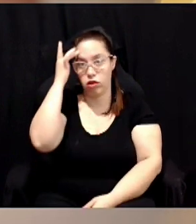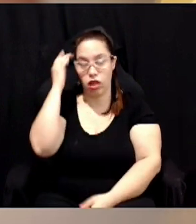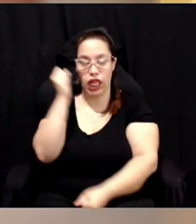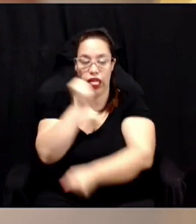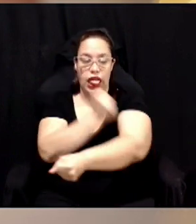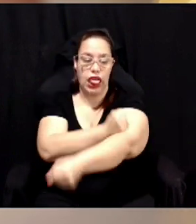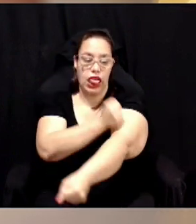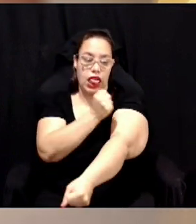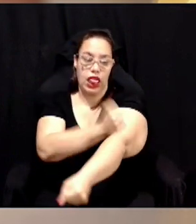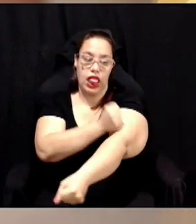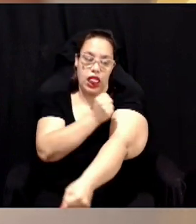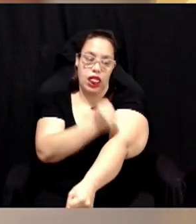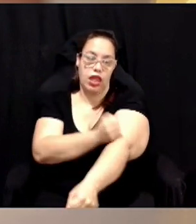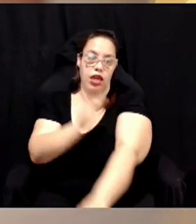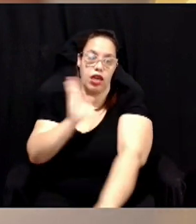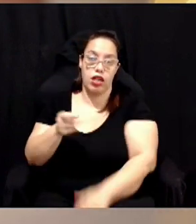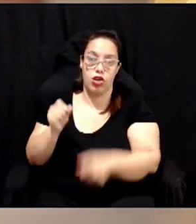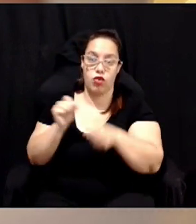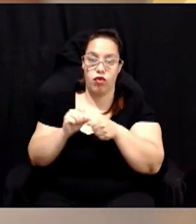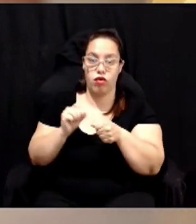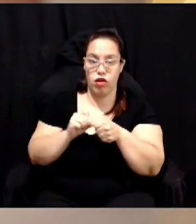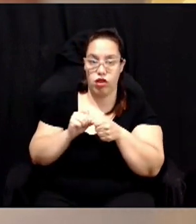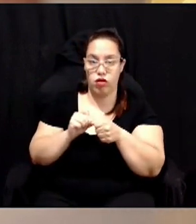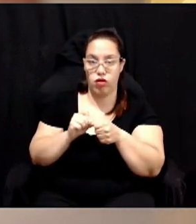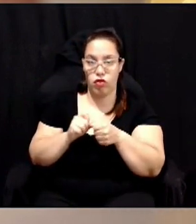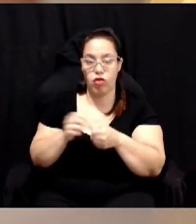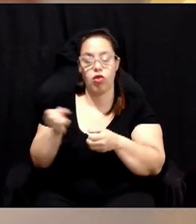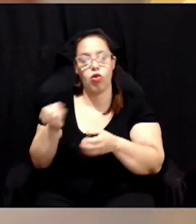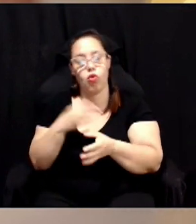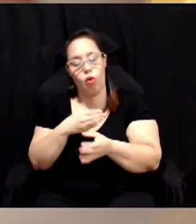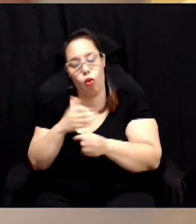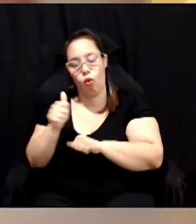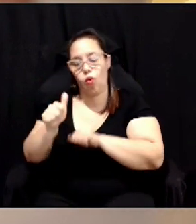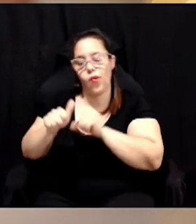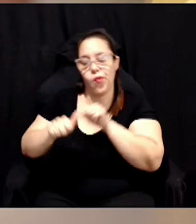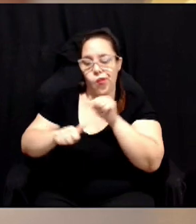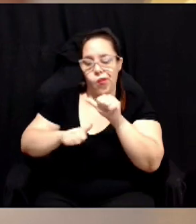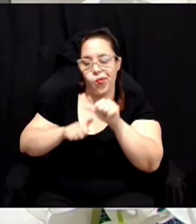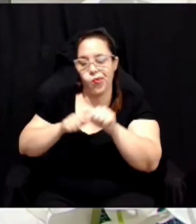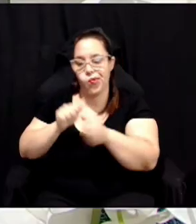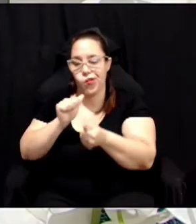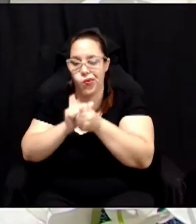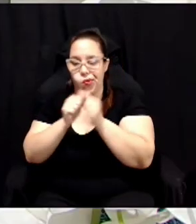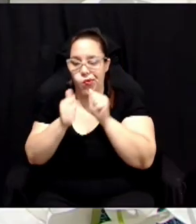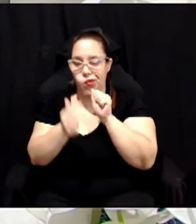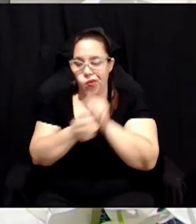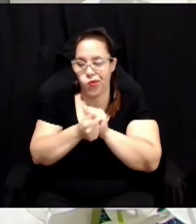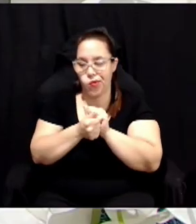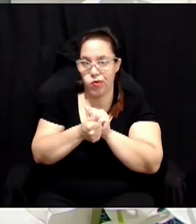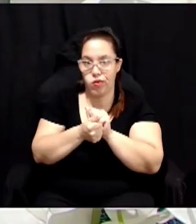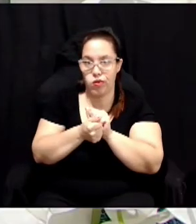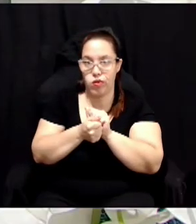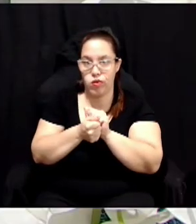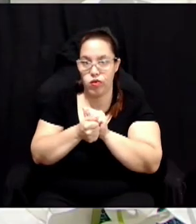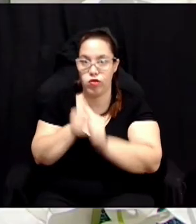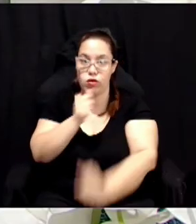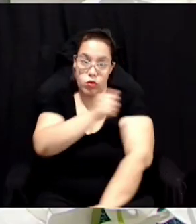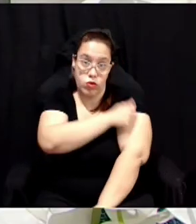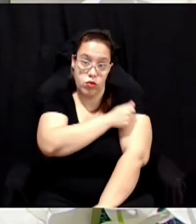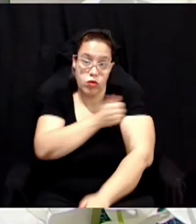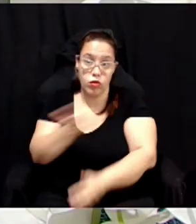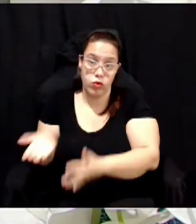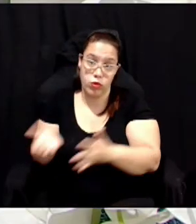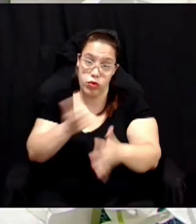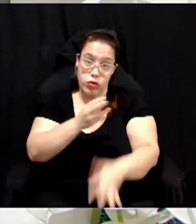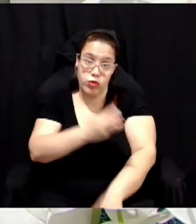que já foram feitas. Então, a gente vai mudando para poder fazer uma adaptação em relação ao que os alunos vêm trazendo do ensino médio.